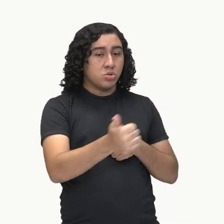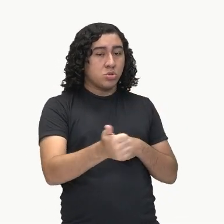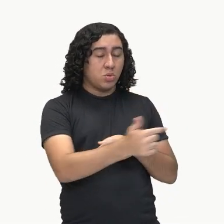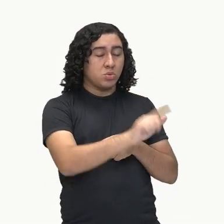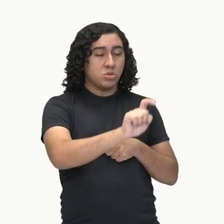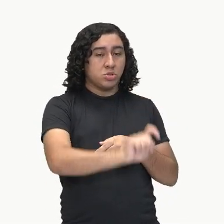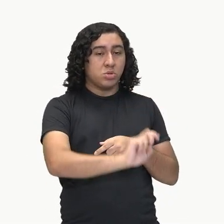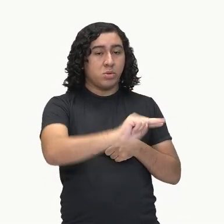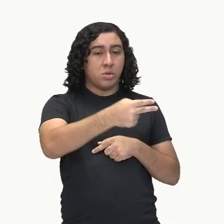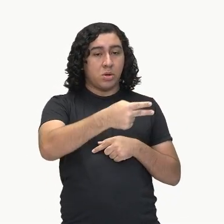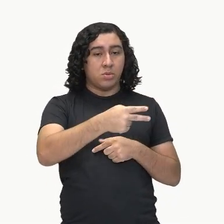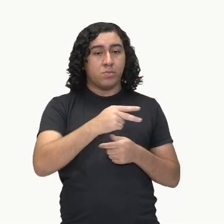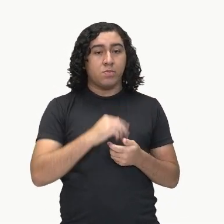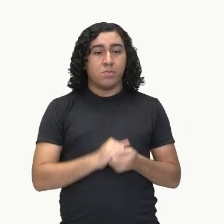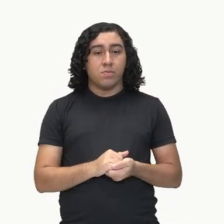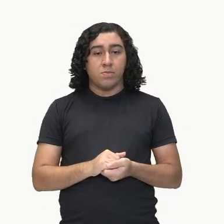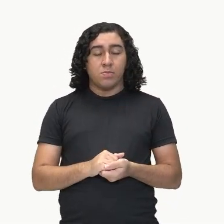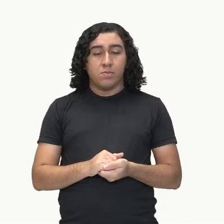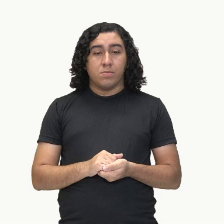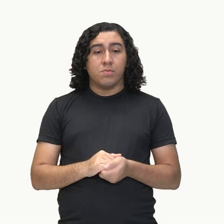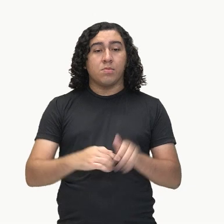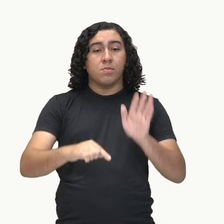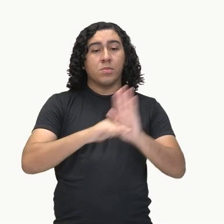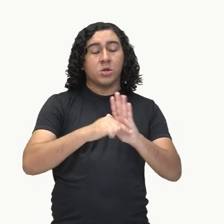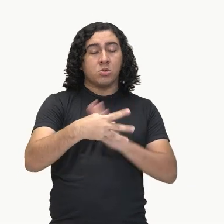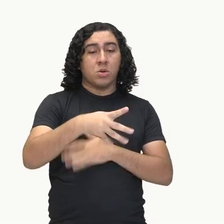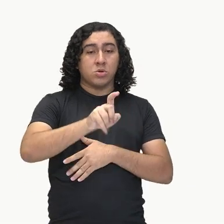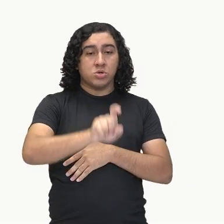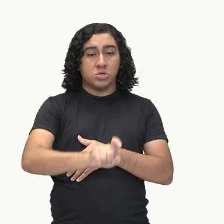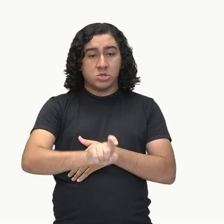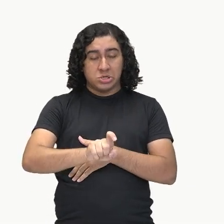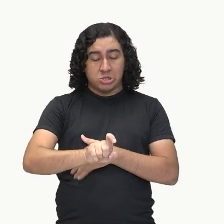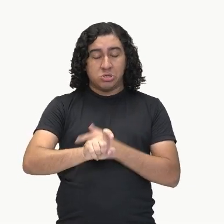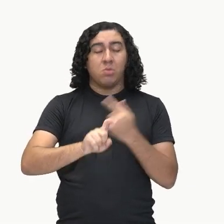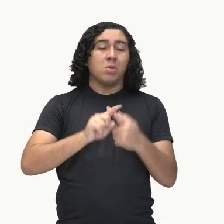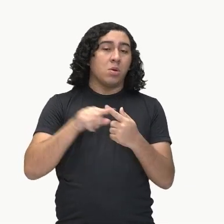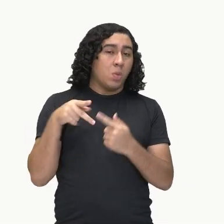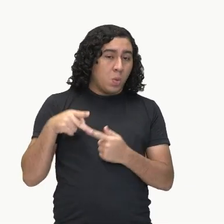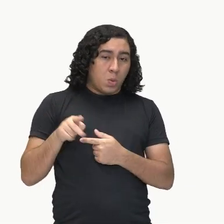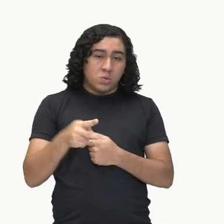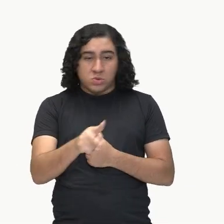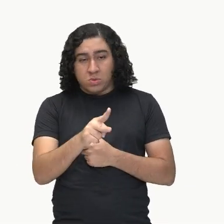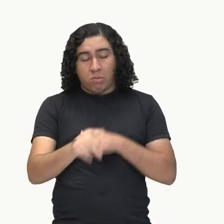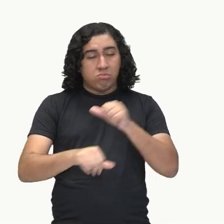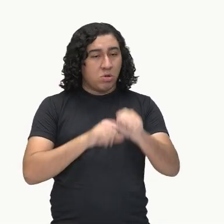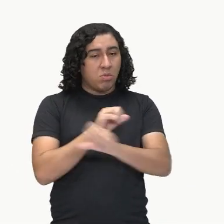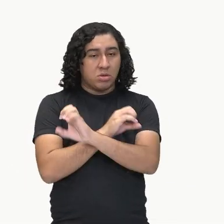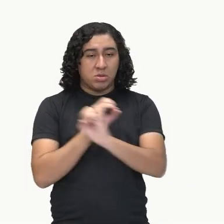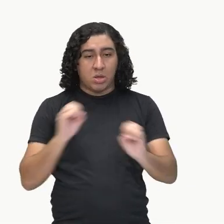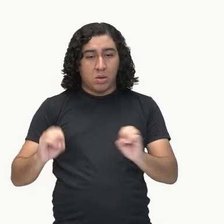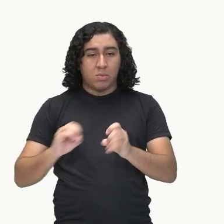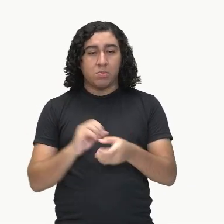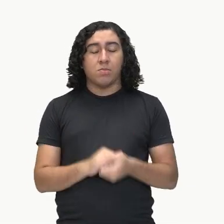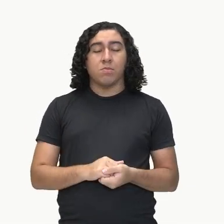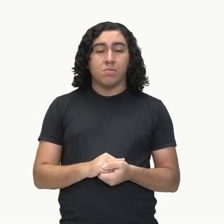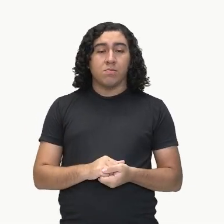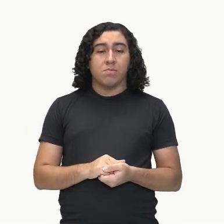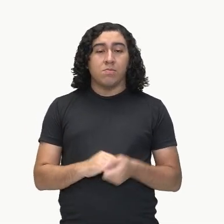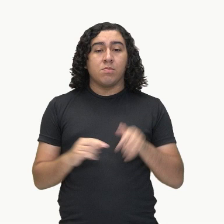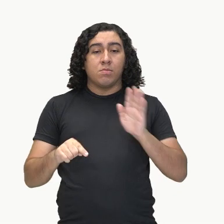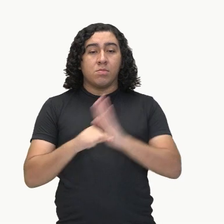12x ao quadrado, menos 4x, porque ele permanece inalterado,